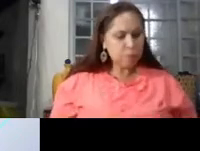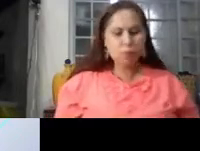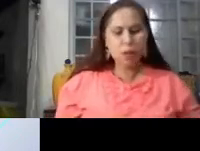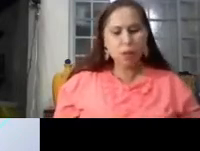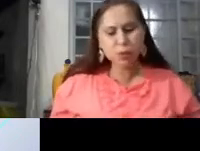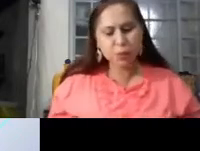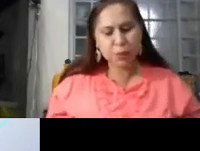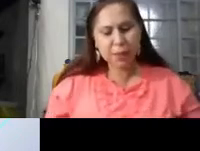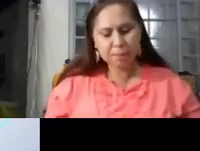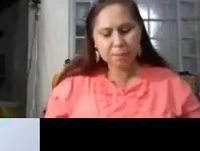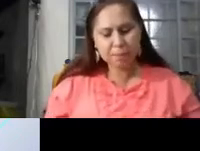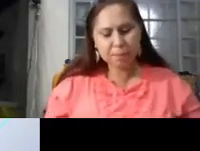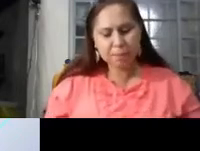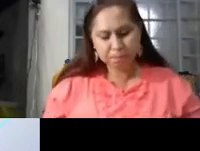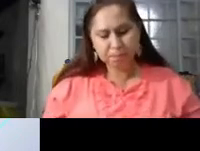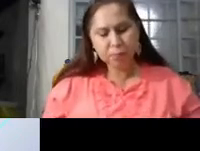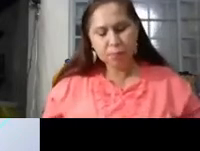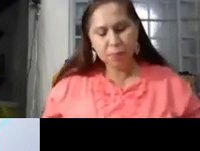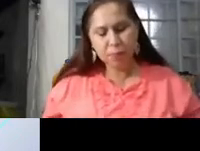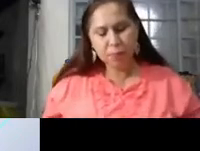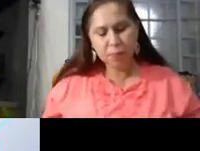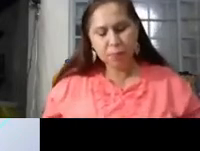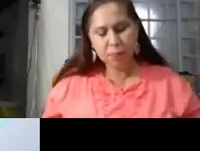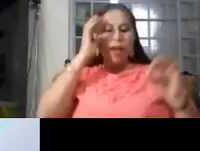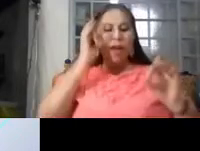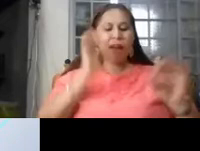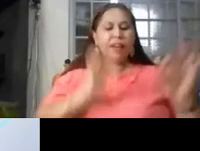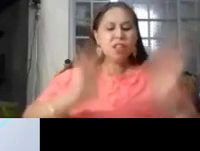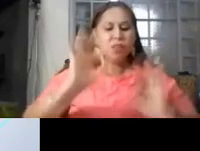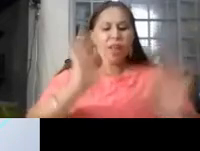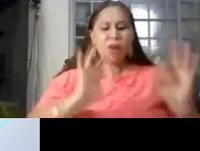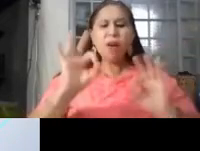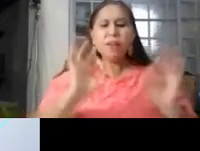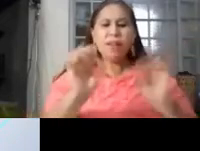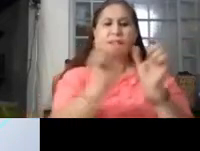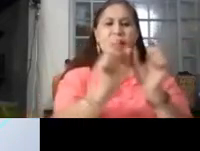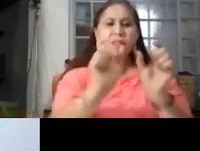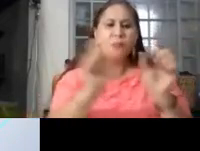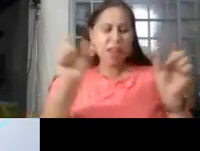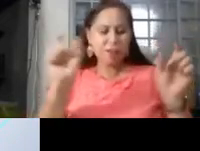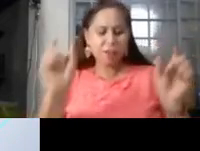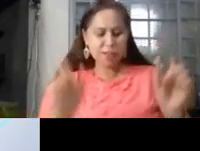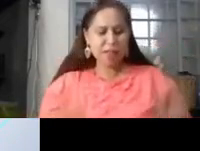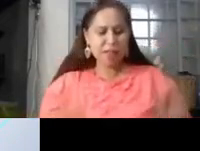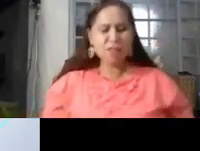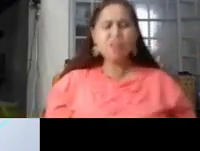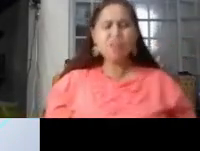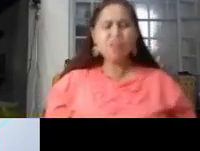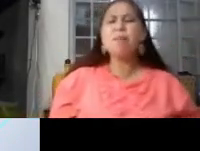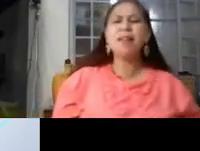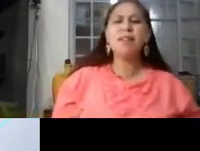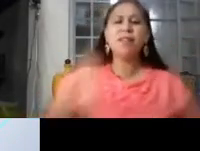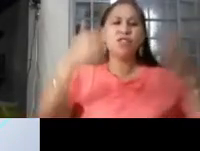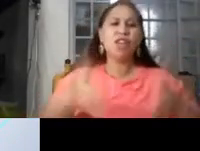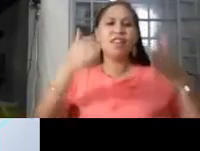o surdo, né? Pronto. A questão da ordem das palavras. Agora vem a